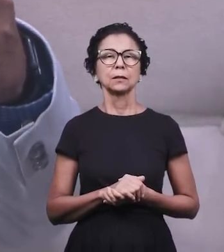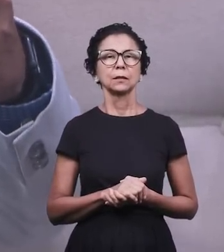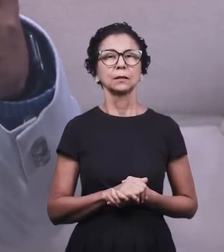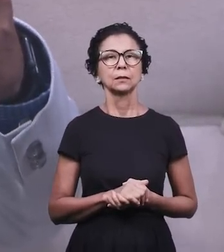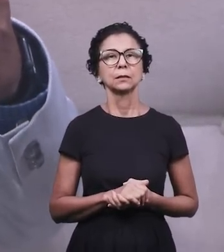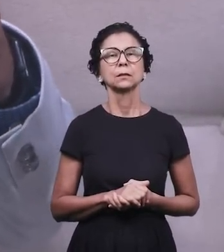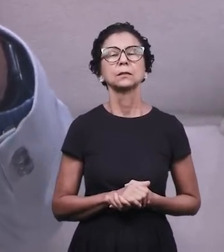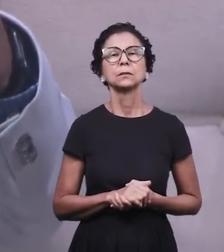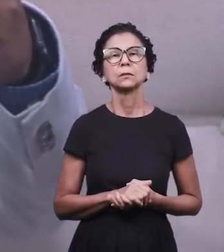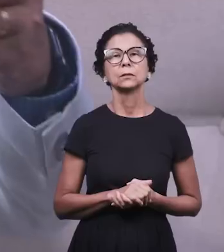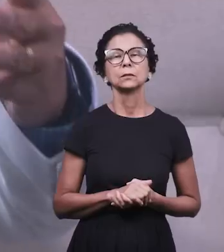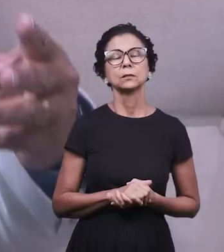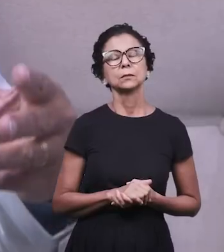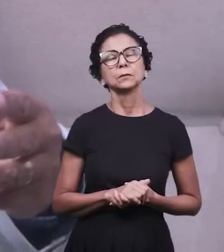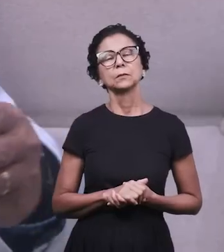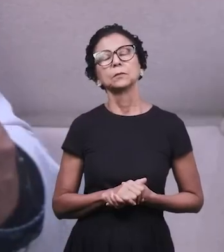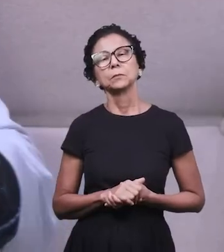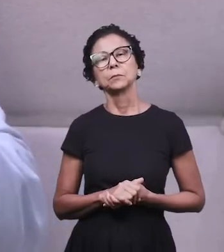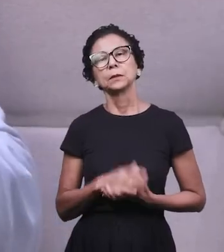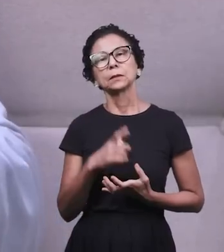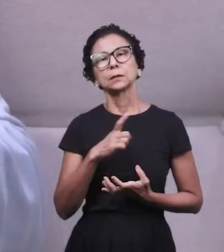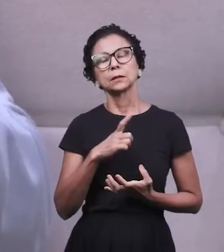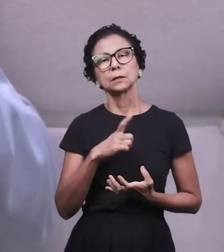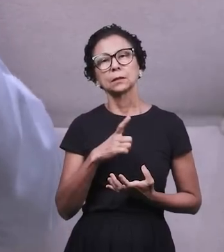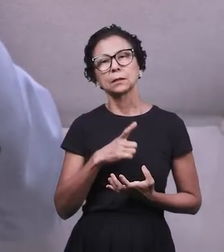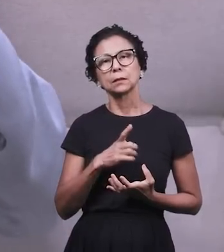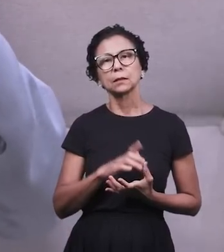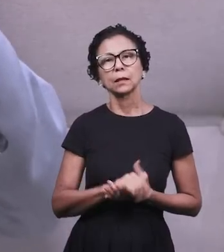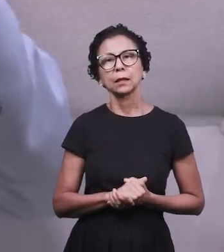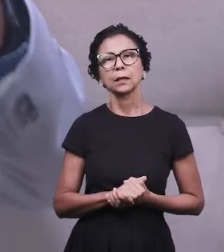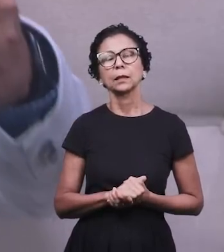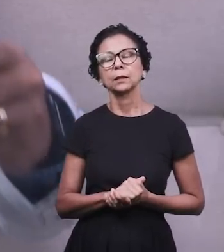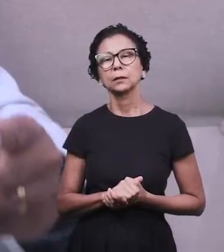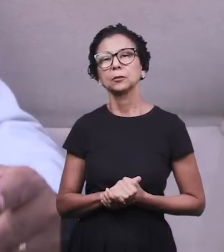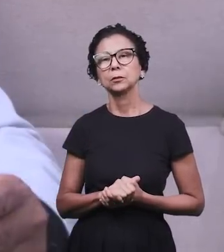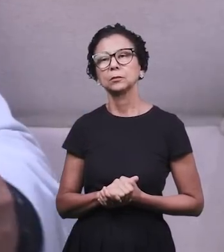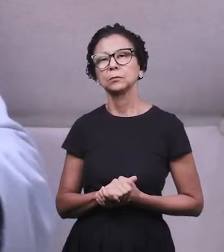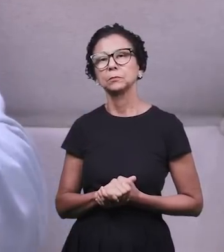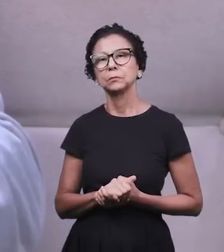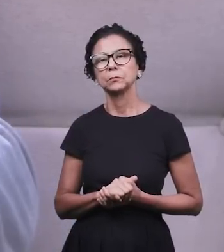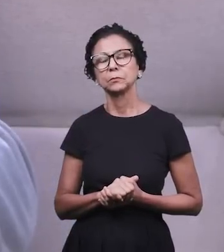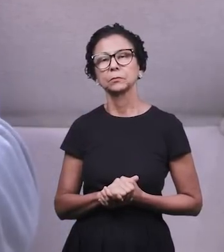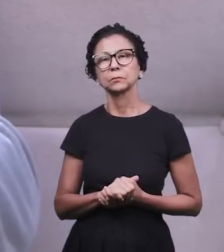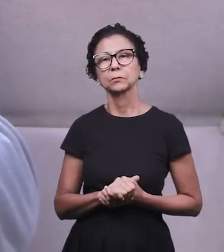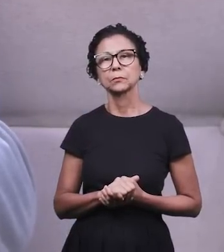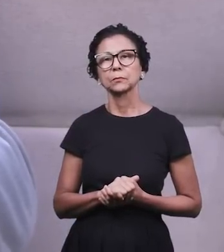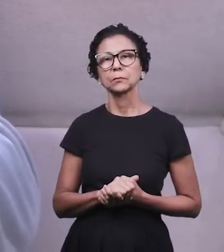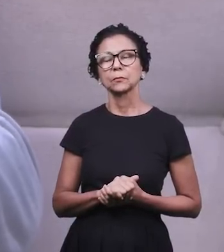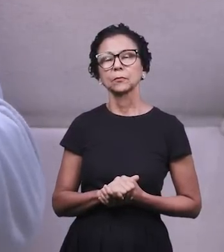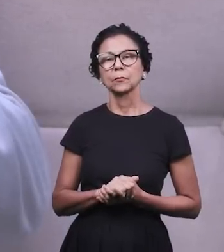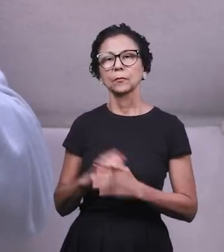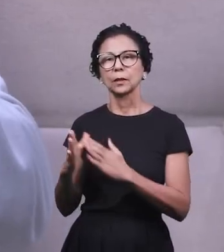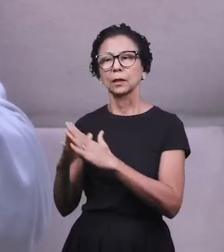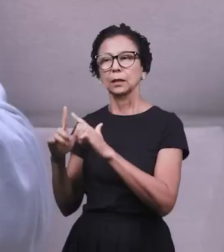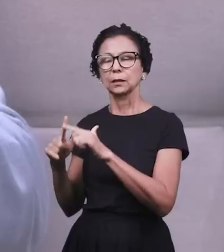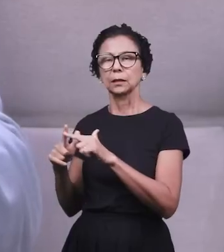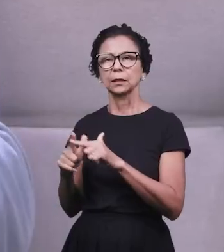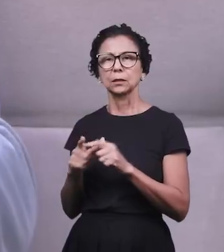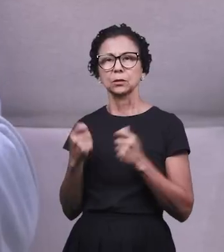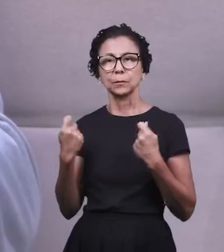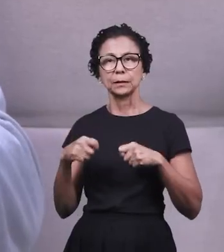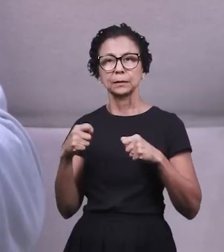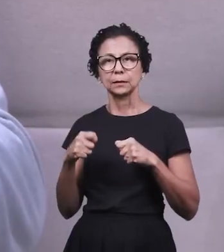com várias condições, né, de posicionamentos da igreja, né, da